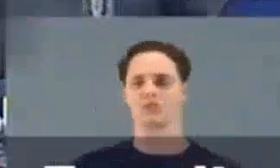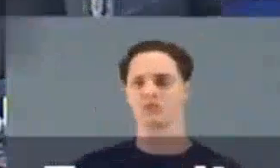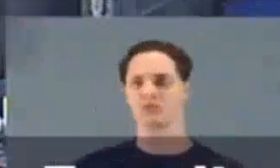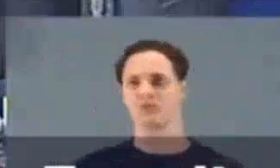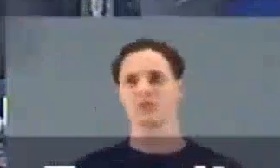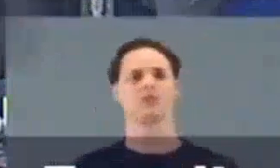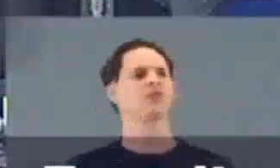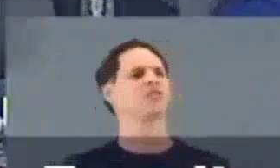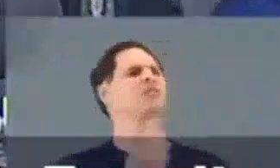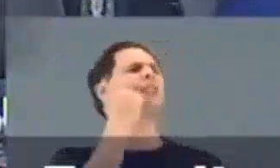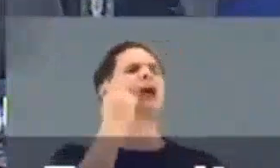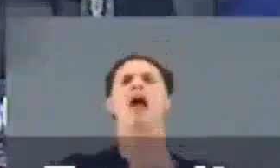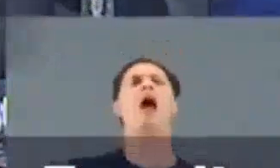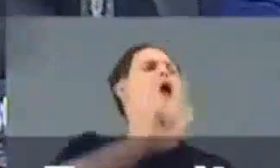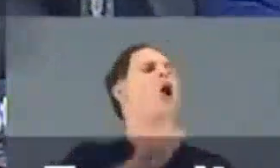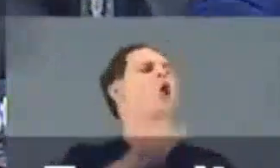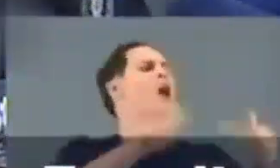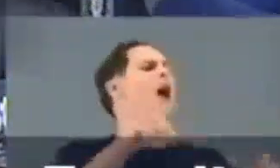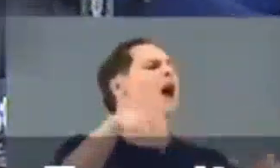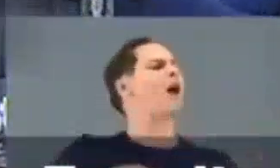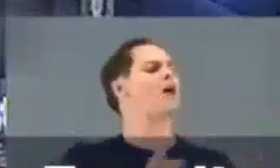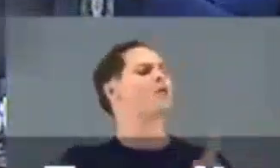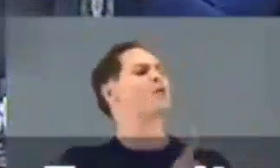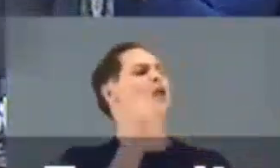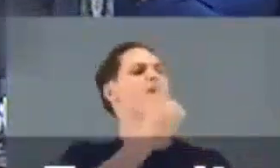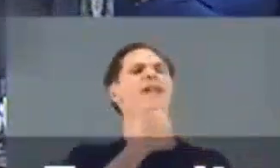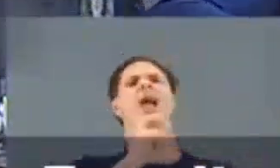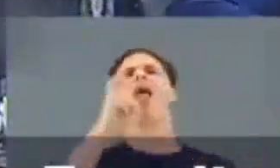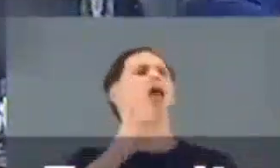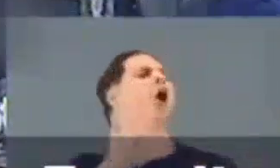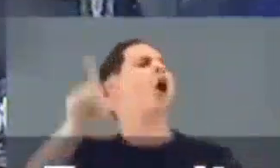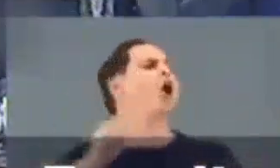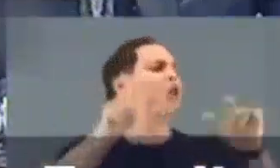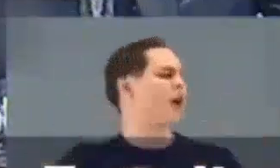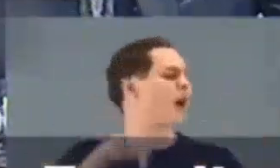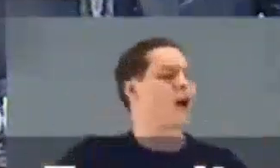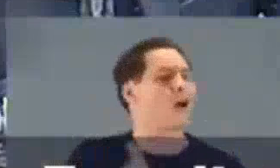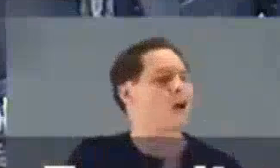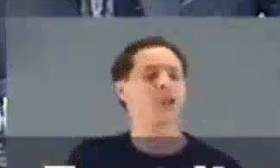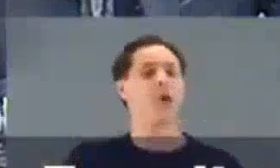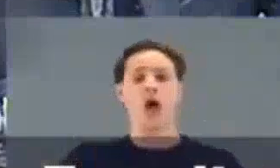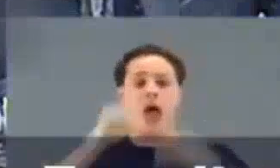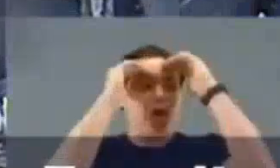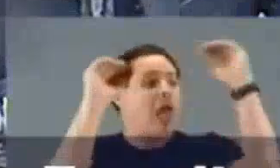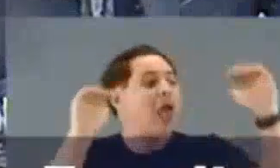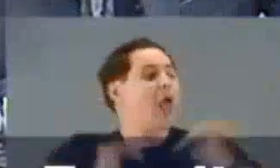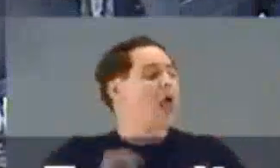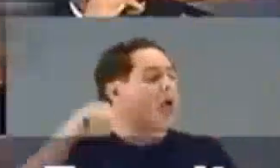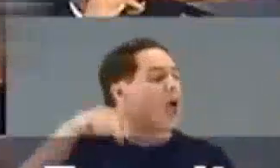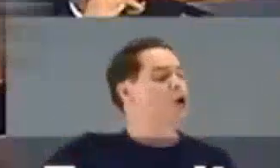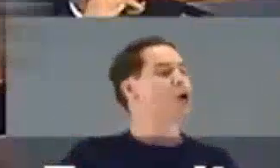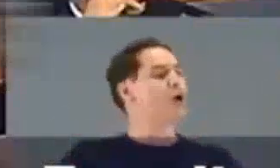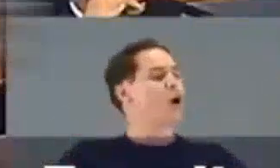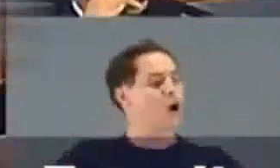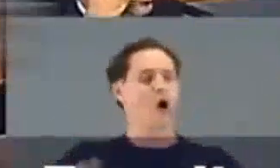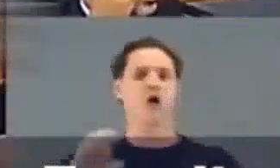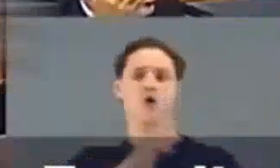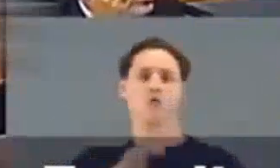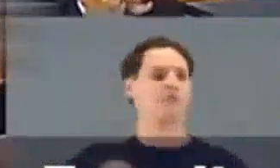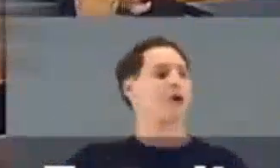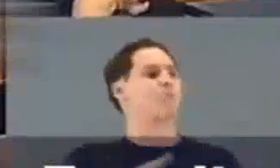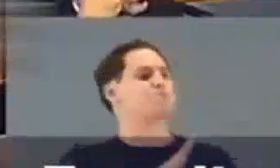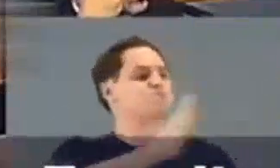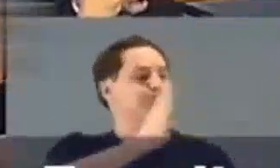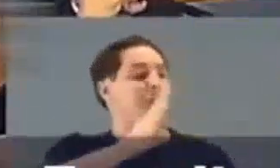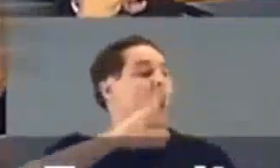Vai gritar em outro lugar, aqui não, deputado. Vai gritar em outro lugar, aqui não. Respeite esta comissão. Cale